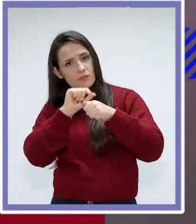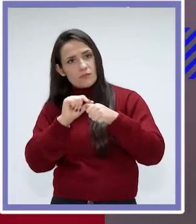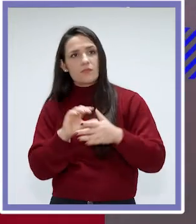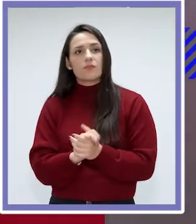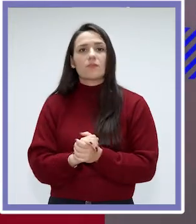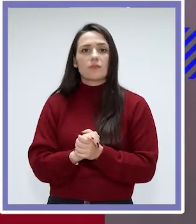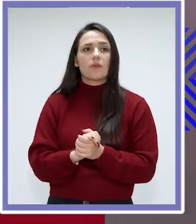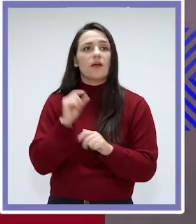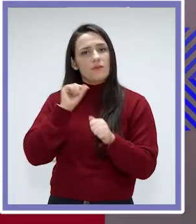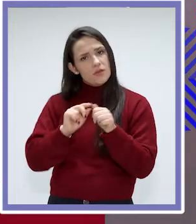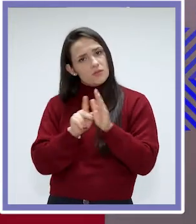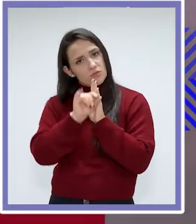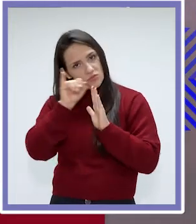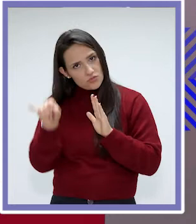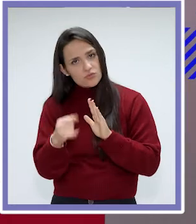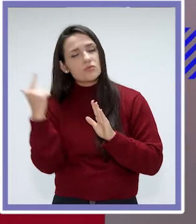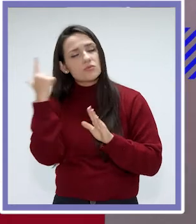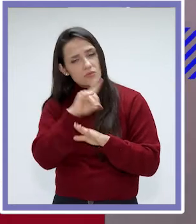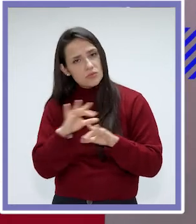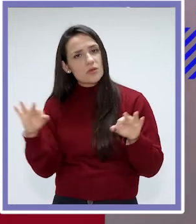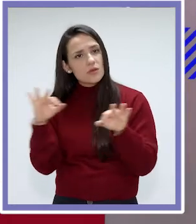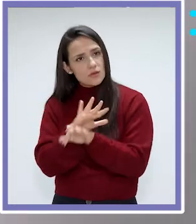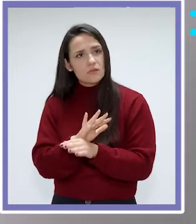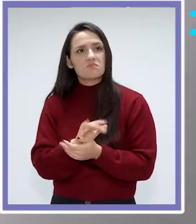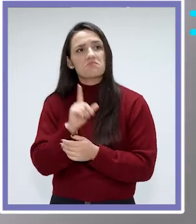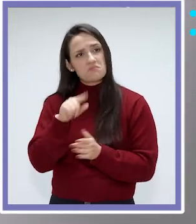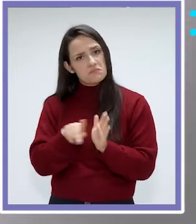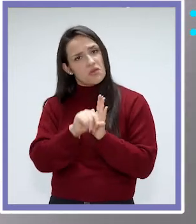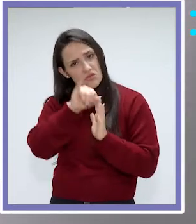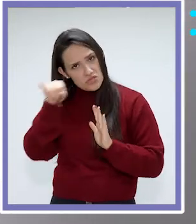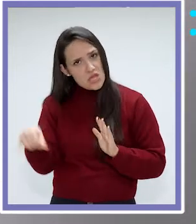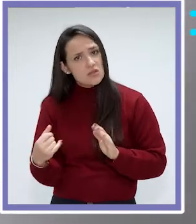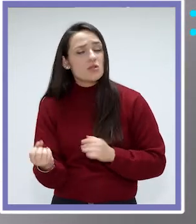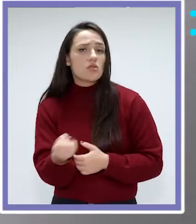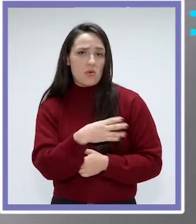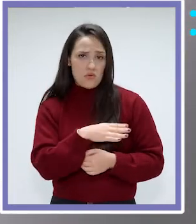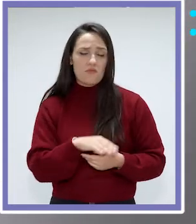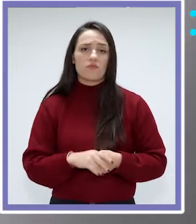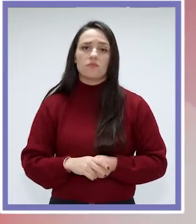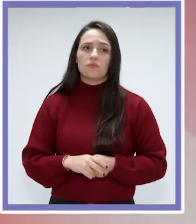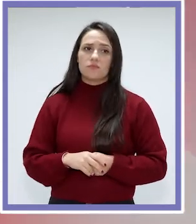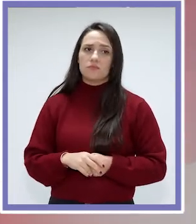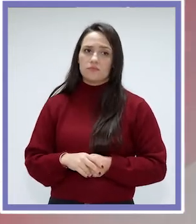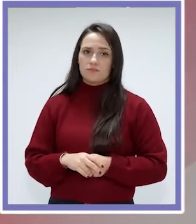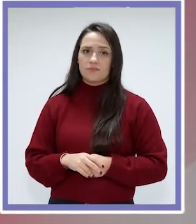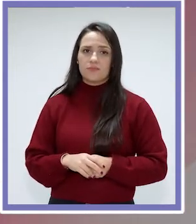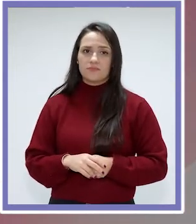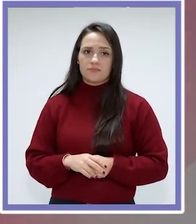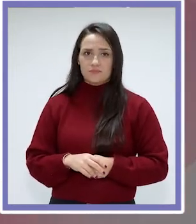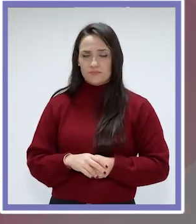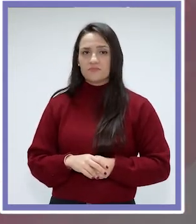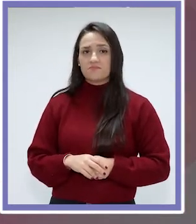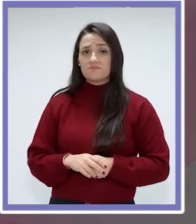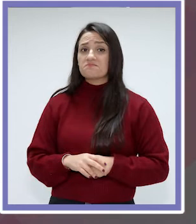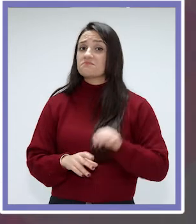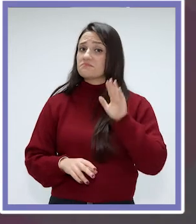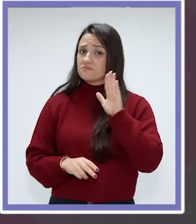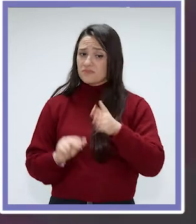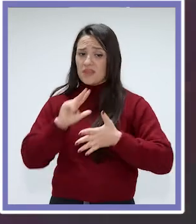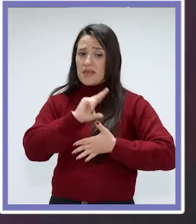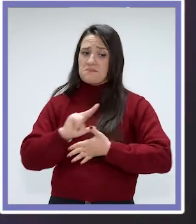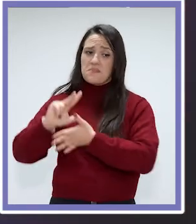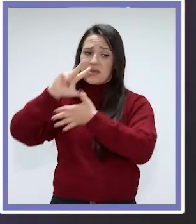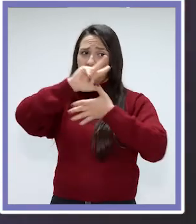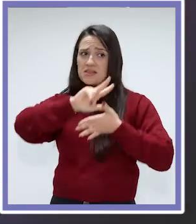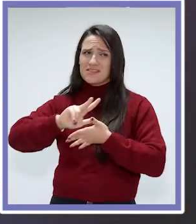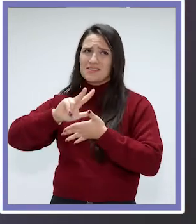tempo esse projeto. Então, assim, é um projeto, acho que inovador. Nós não temos uma rede forte como essa na América